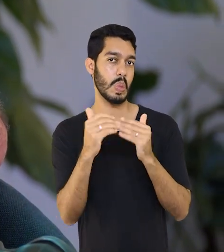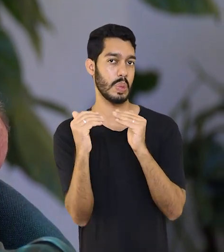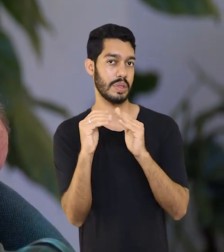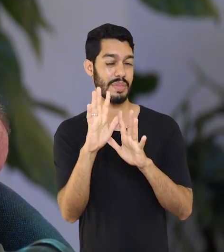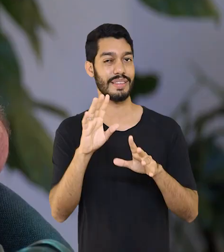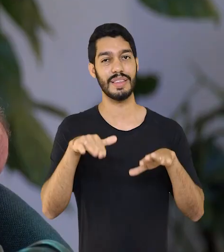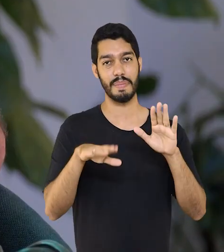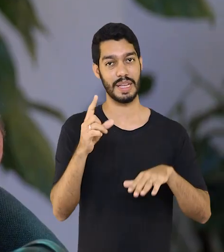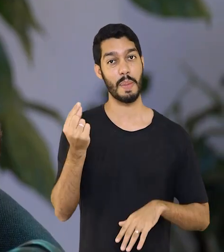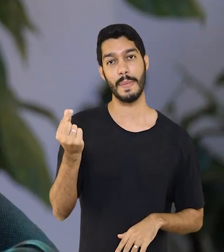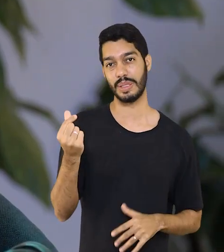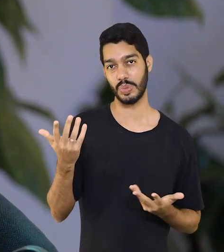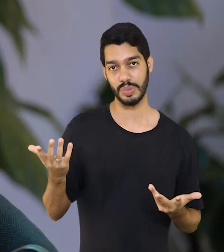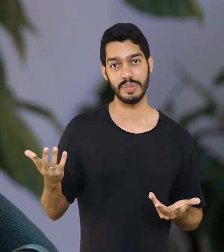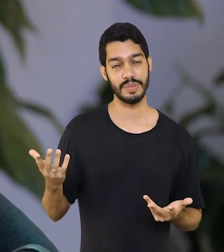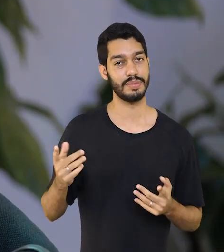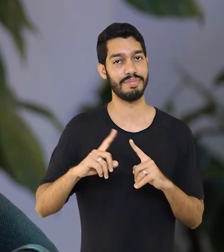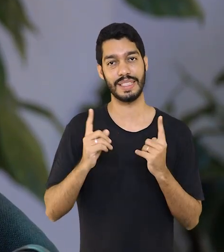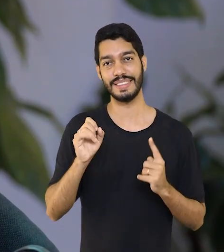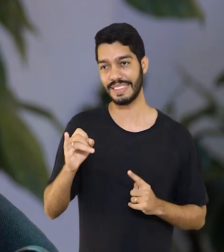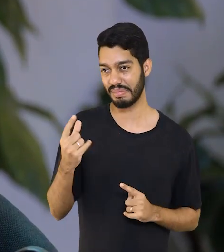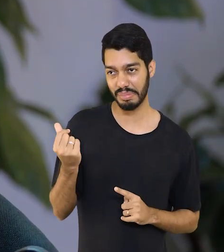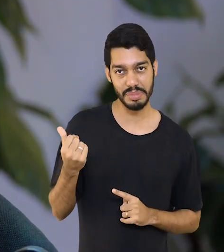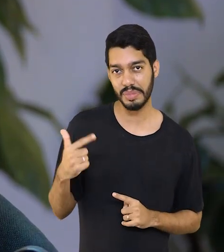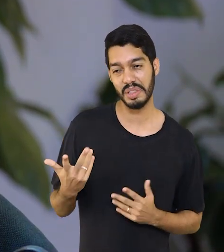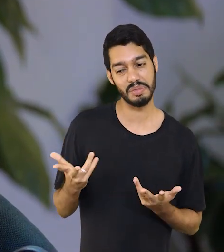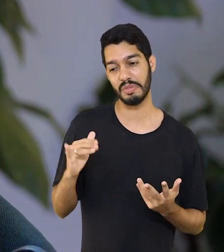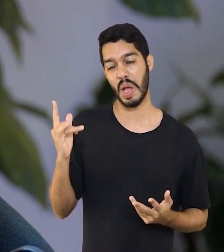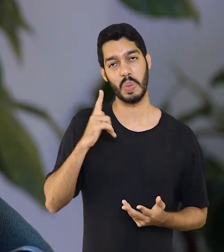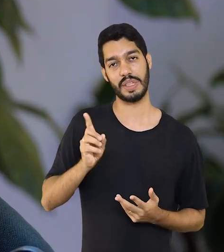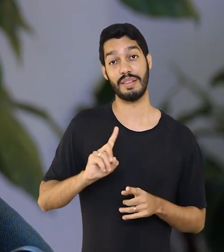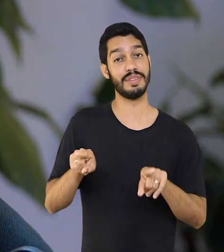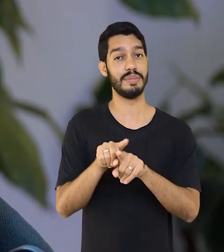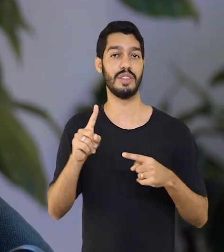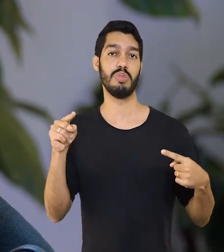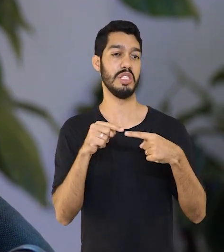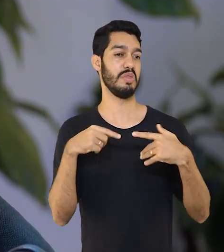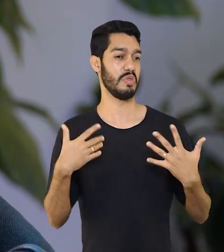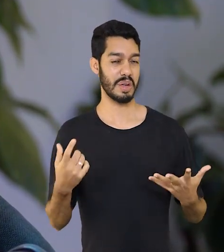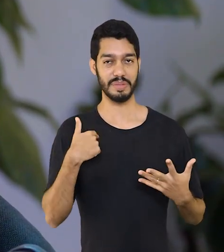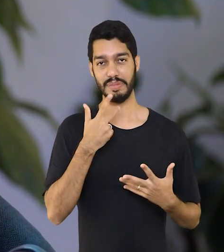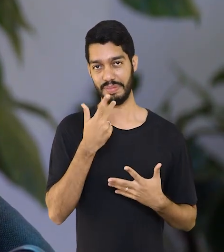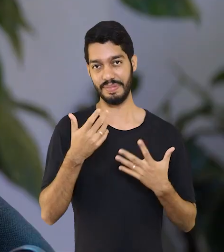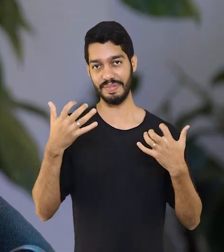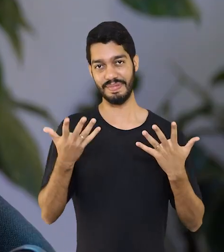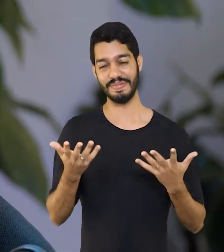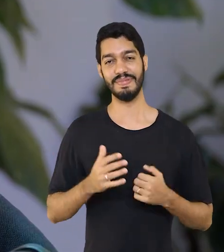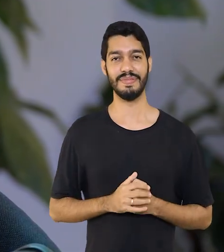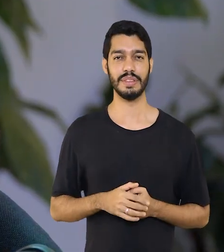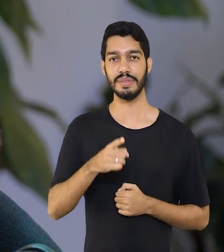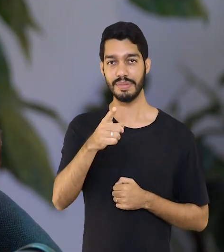que depende do preço, senão não vai ocorrer, e depende do objetivo, como eu acabei de dizer. Então, eu